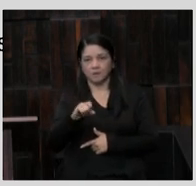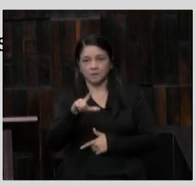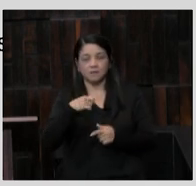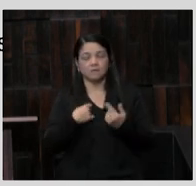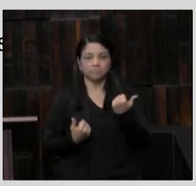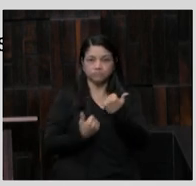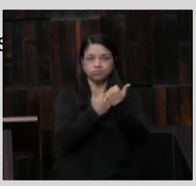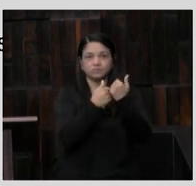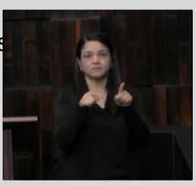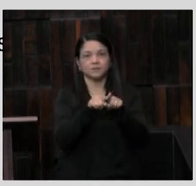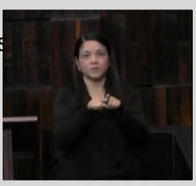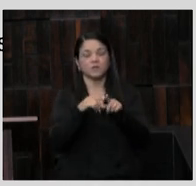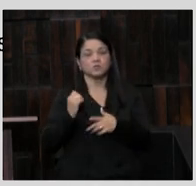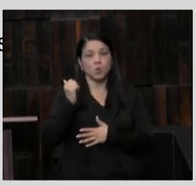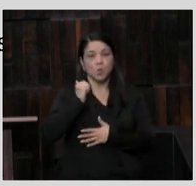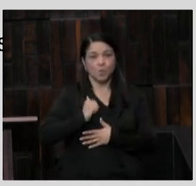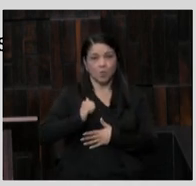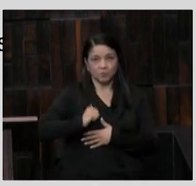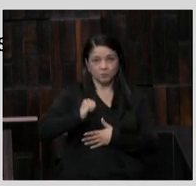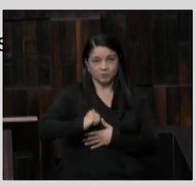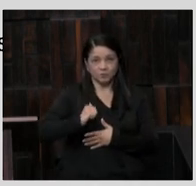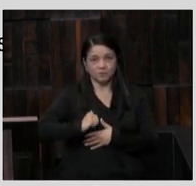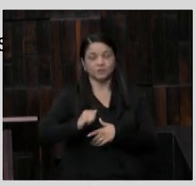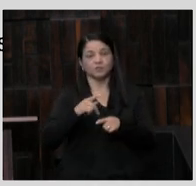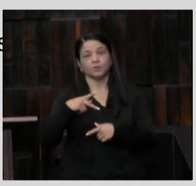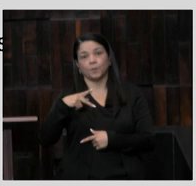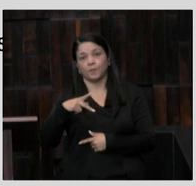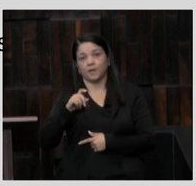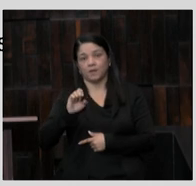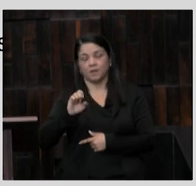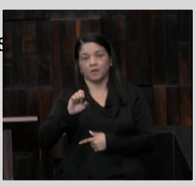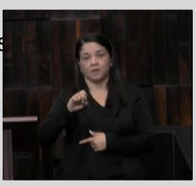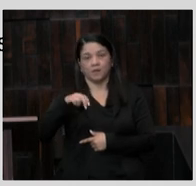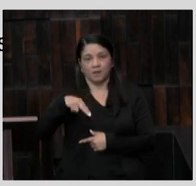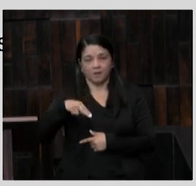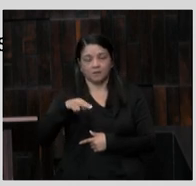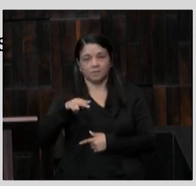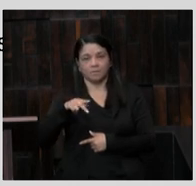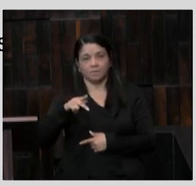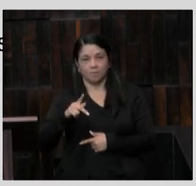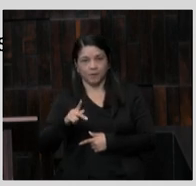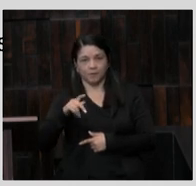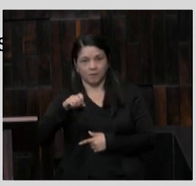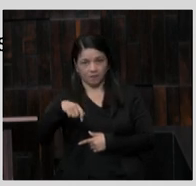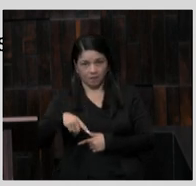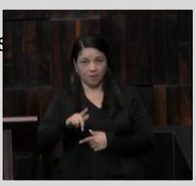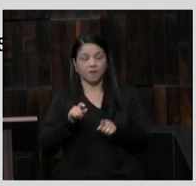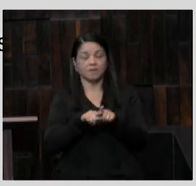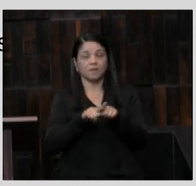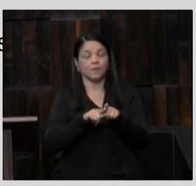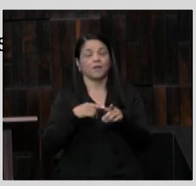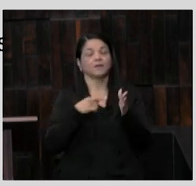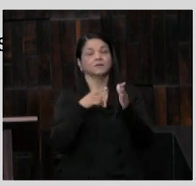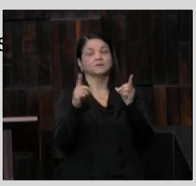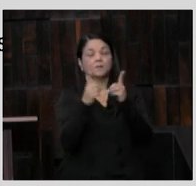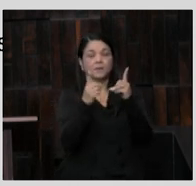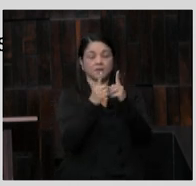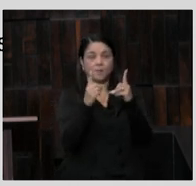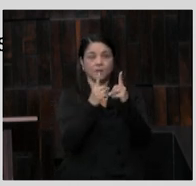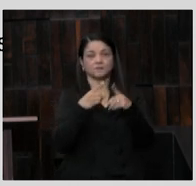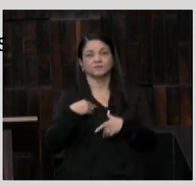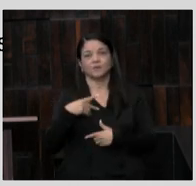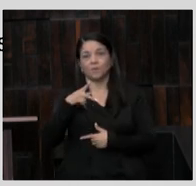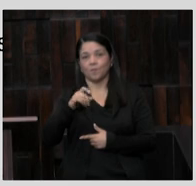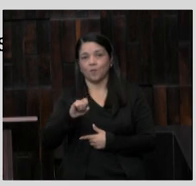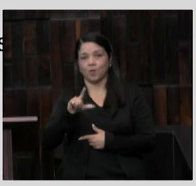gente. Sou bolsista de produtividade do CNPq e diretora do Departamento de Ensino e Pesquisa da Policlínica, além de